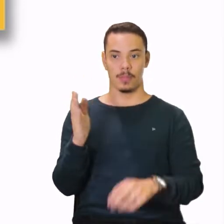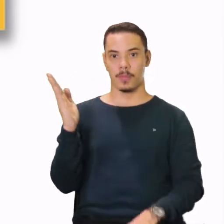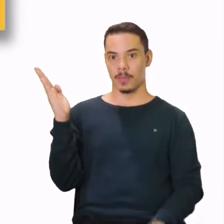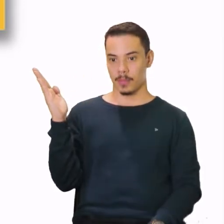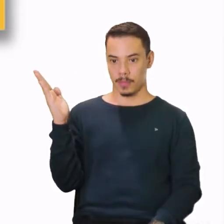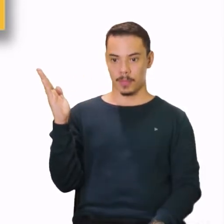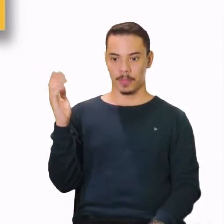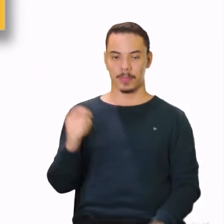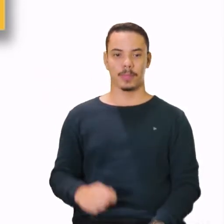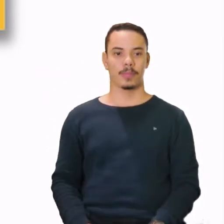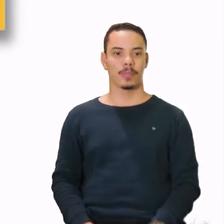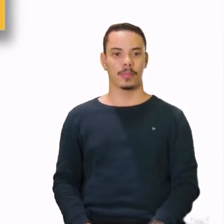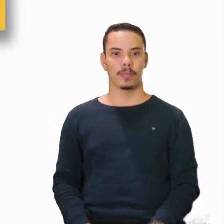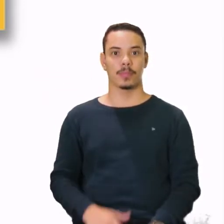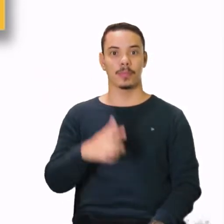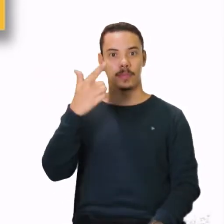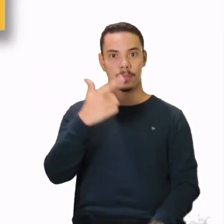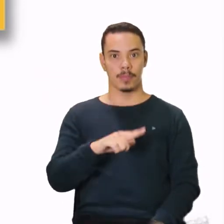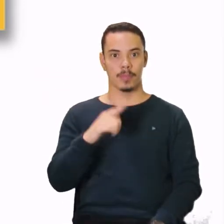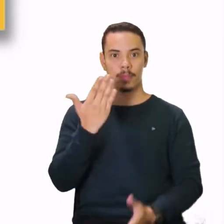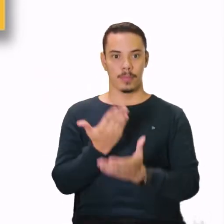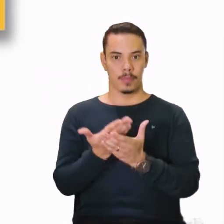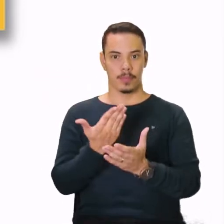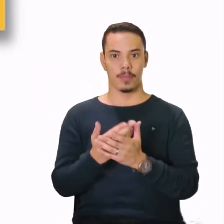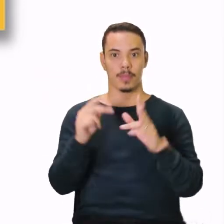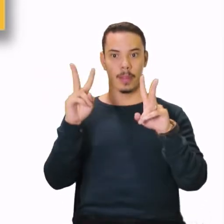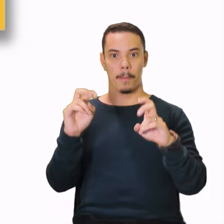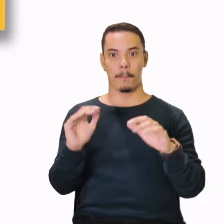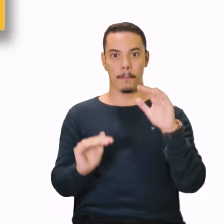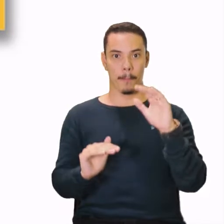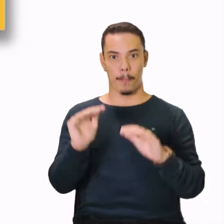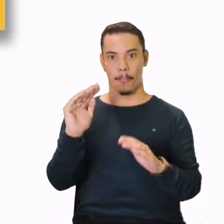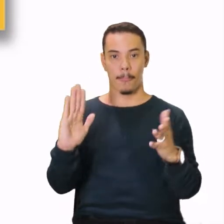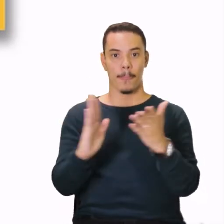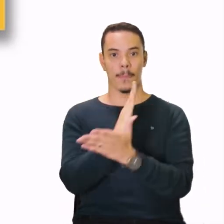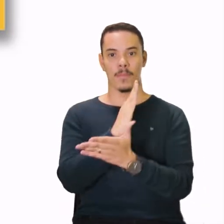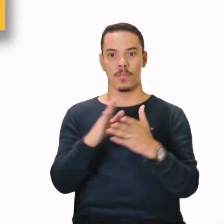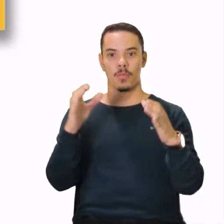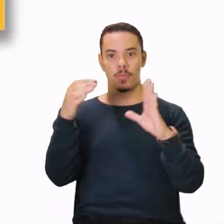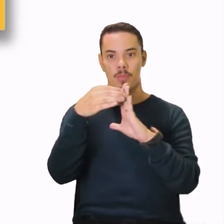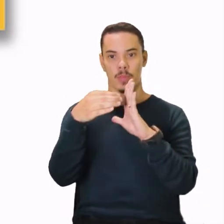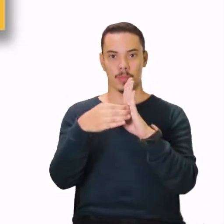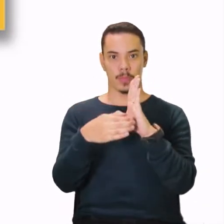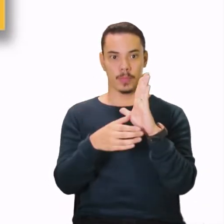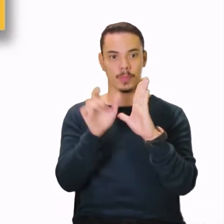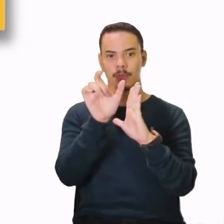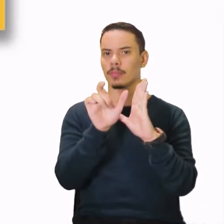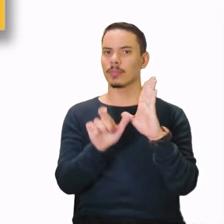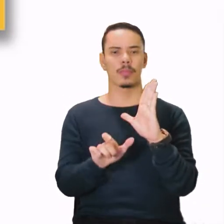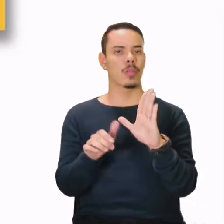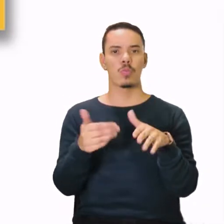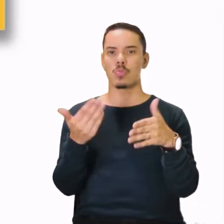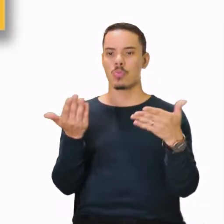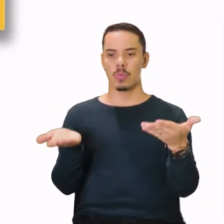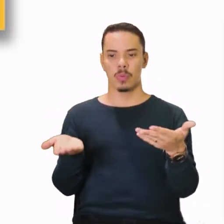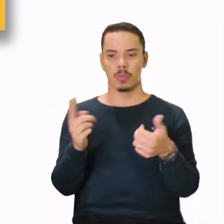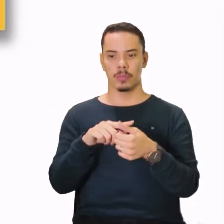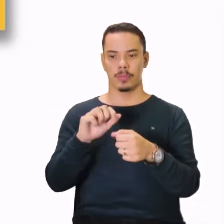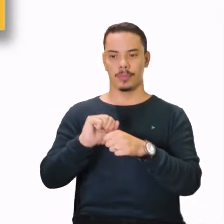E aqui, mais uma aula do nivelamento sobre o emprego de algumas classes gramaticais. Quais são elas agora,